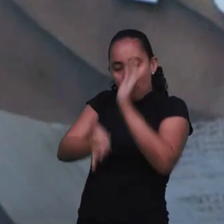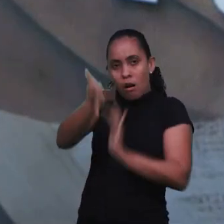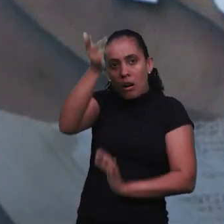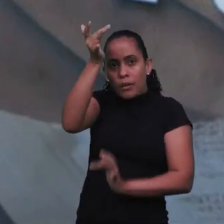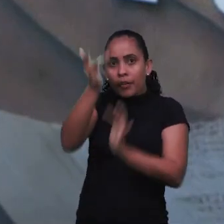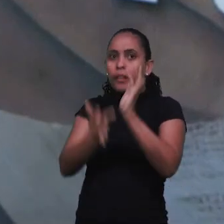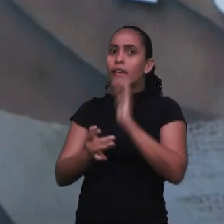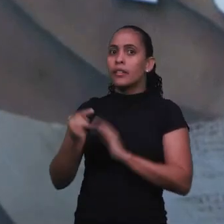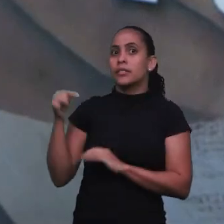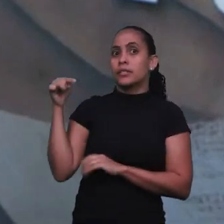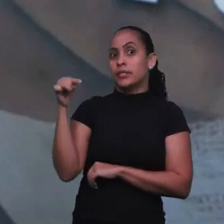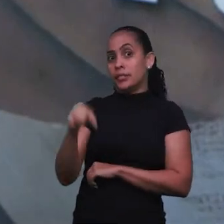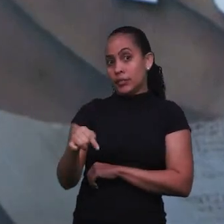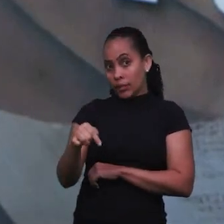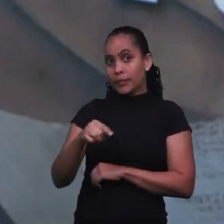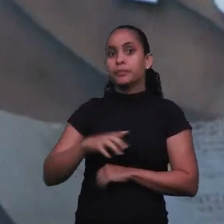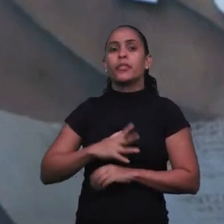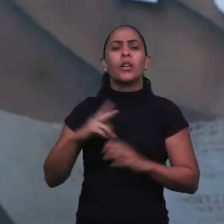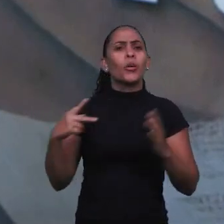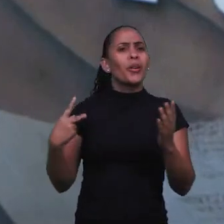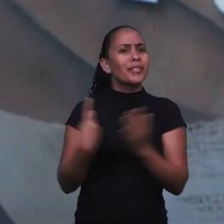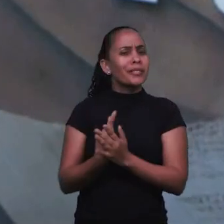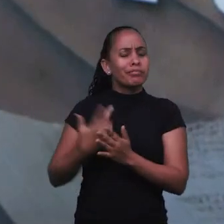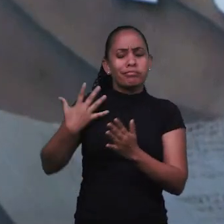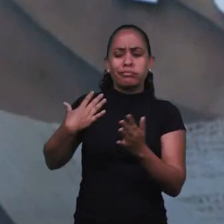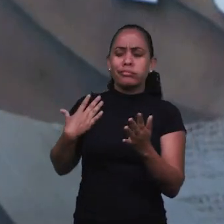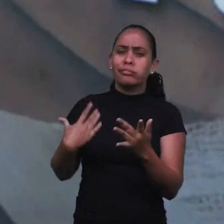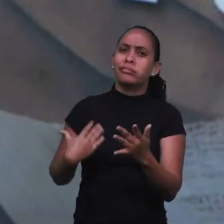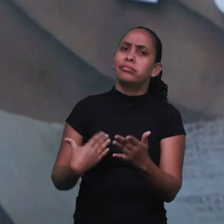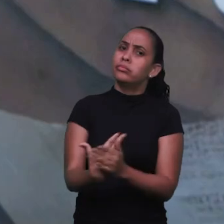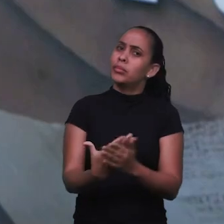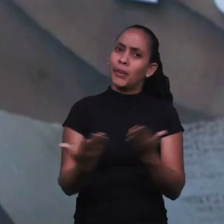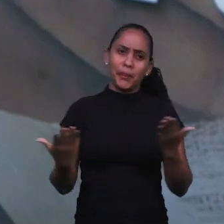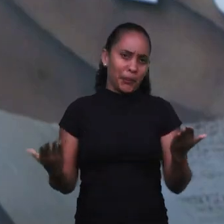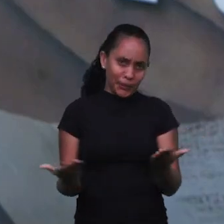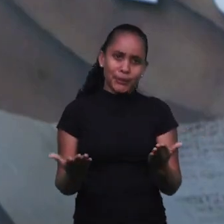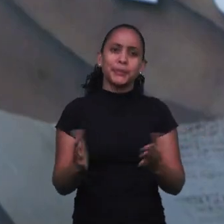forma, continua acontecendo ainda hoje.